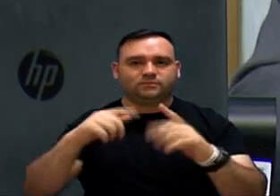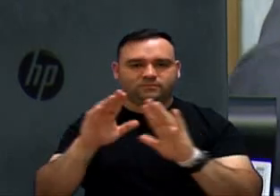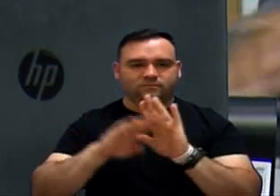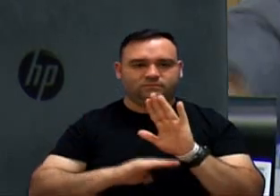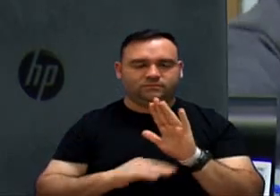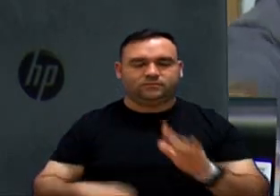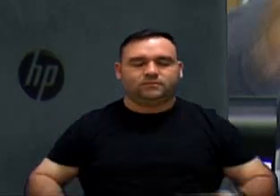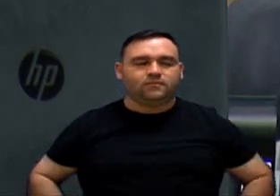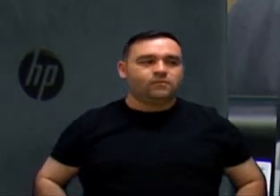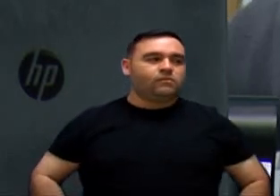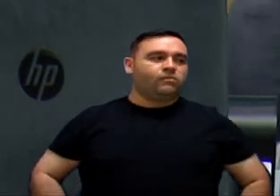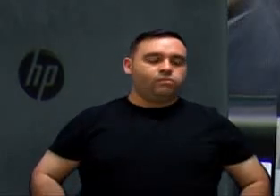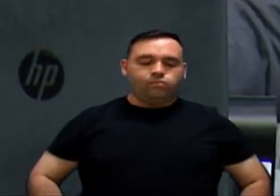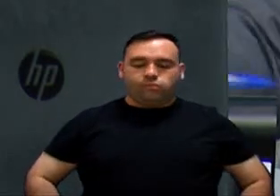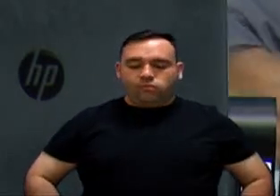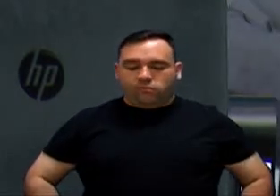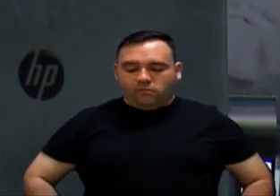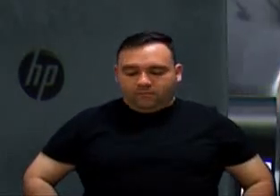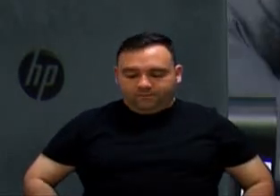pauta.